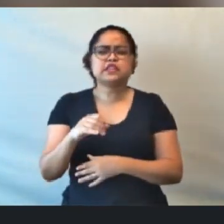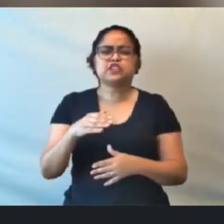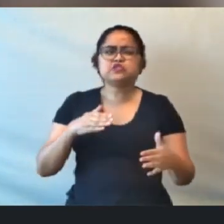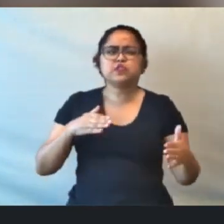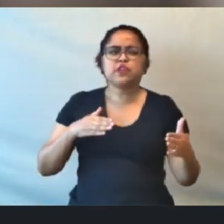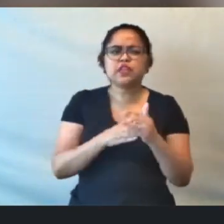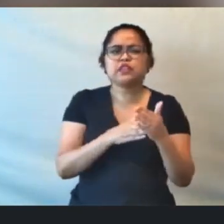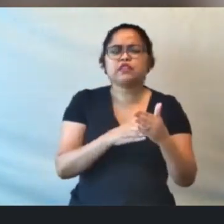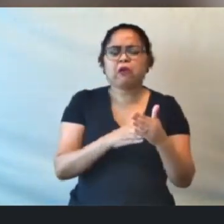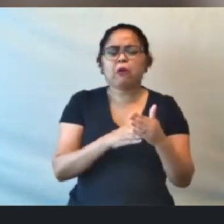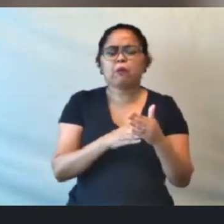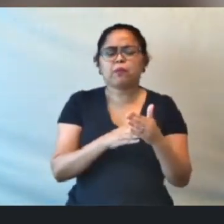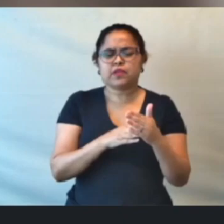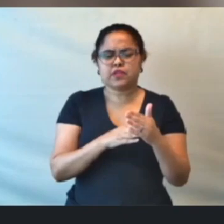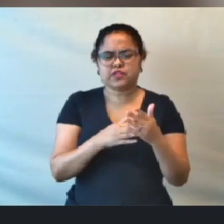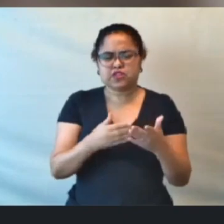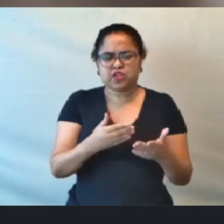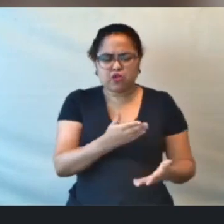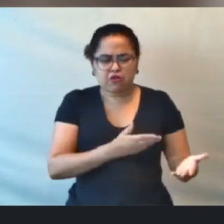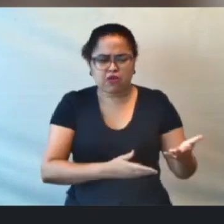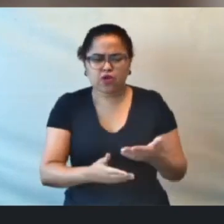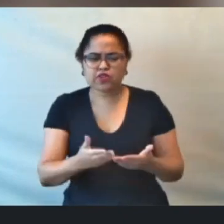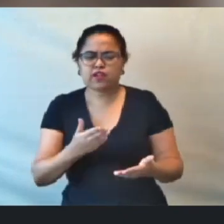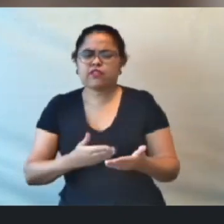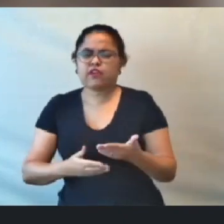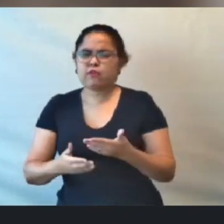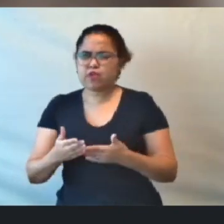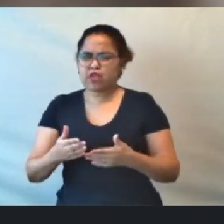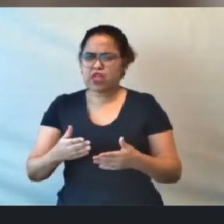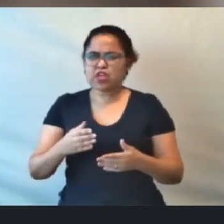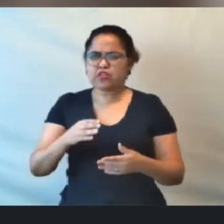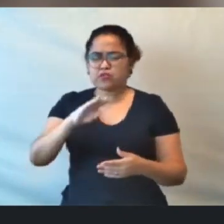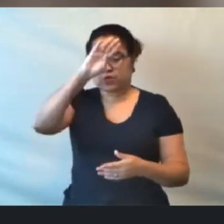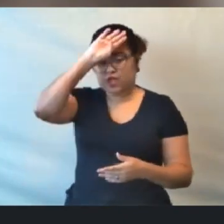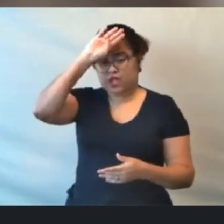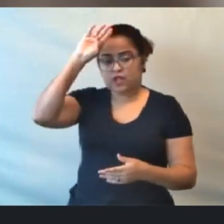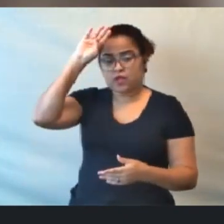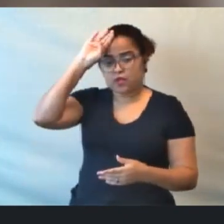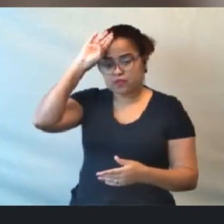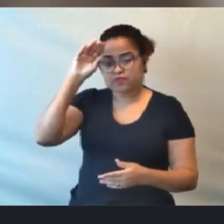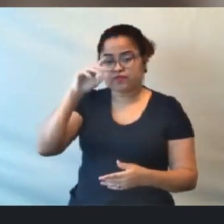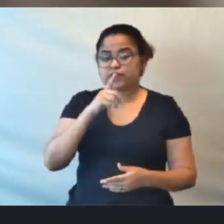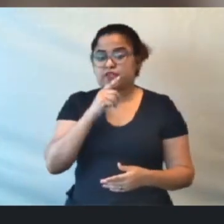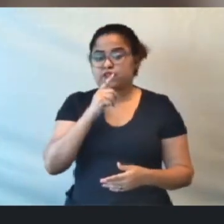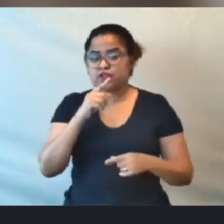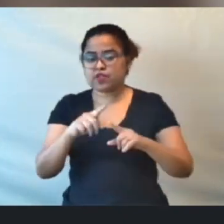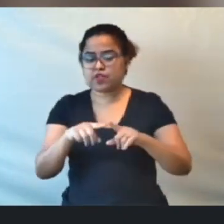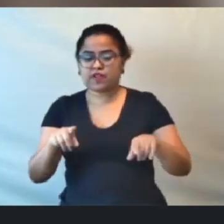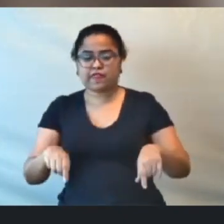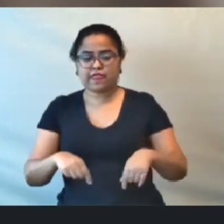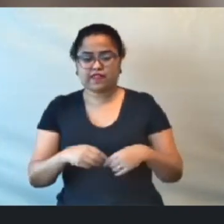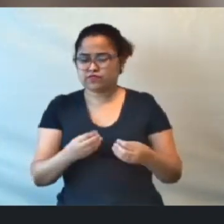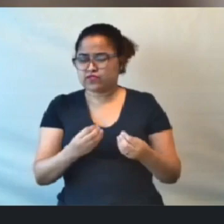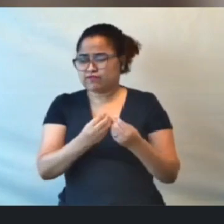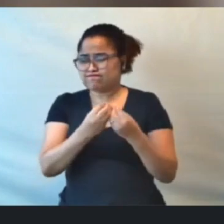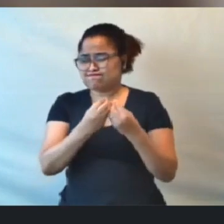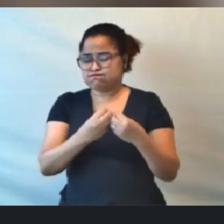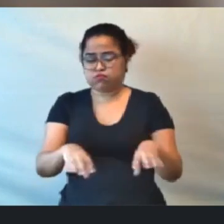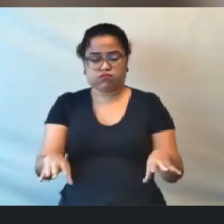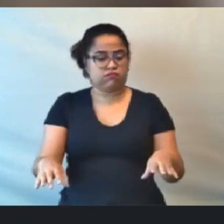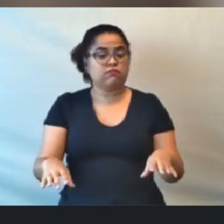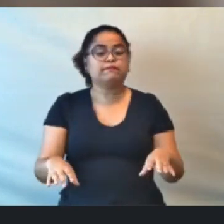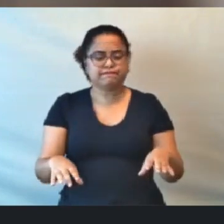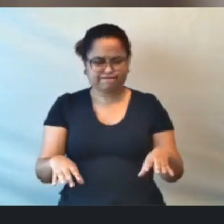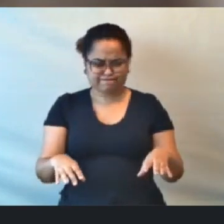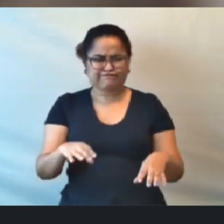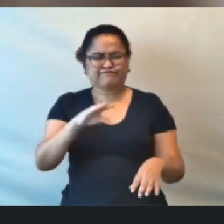ia ser mais ou menos um desastre para a Lagoa. Tá? Houve uma interrupção do tratamento em